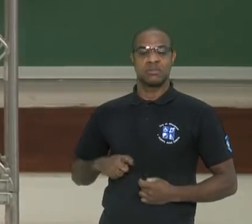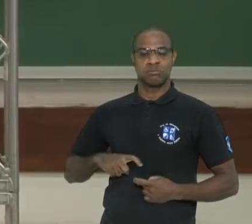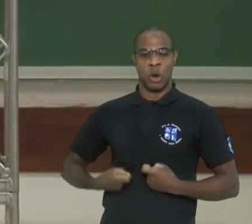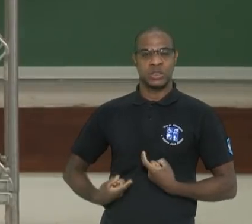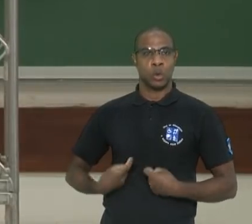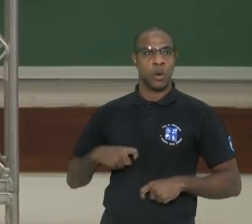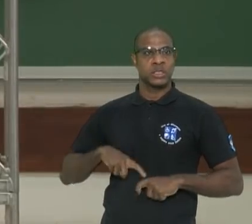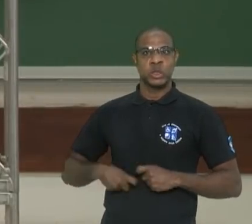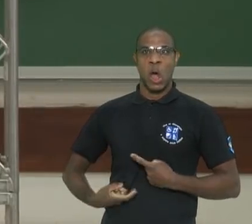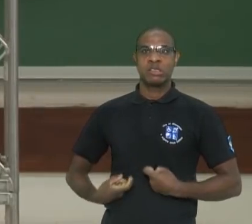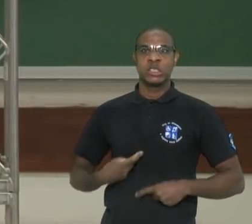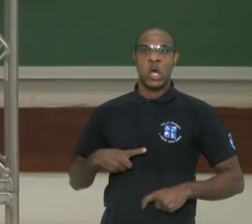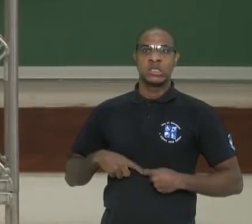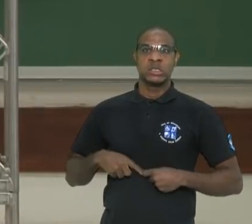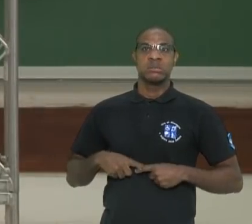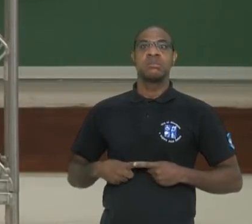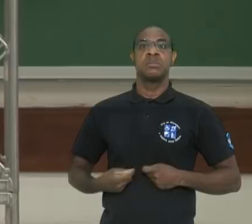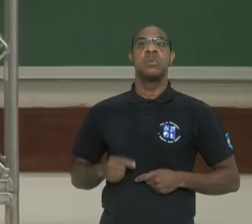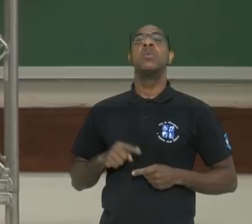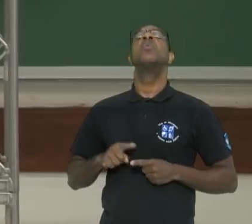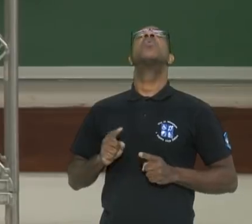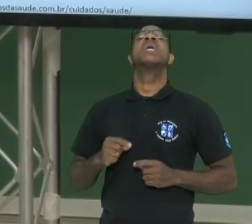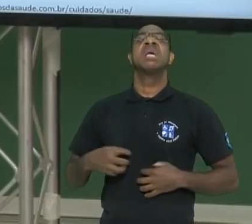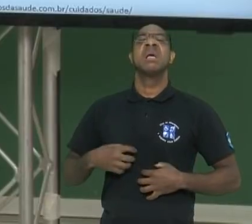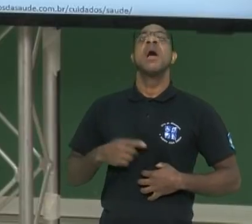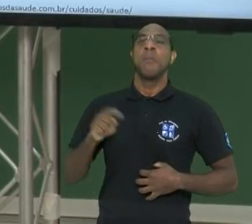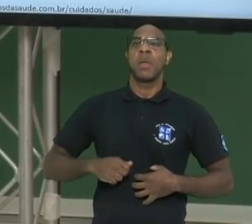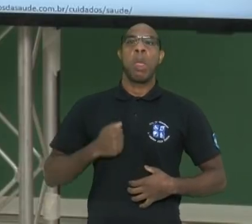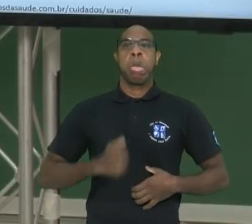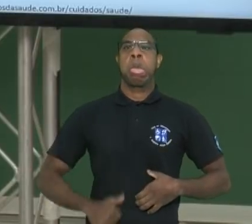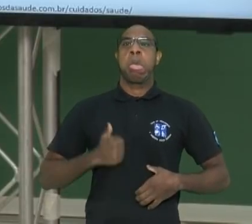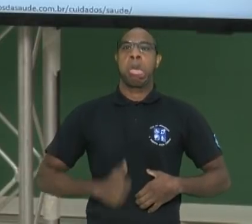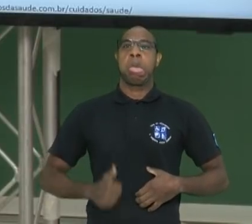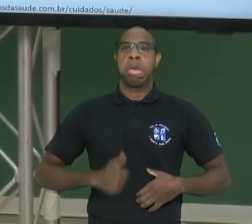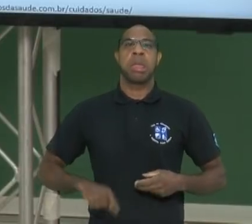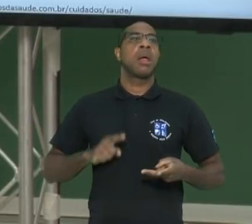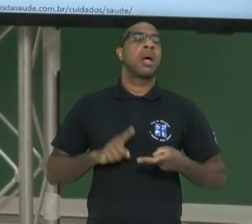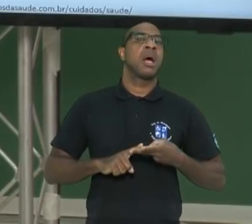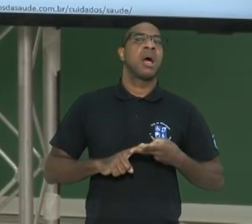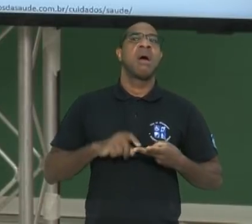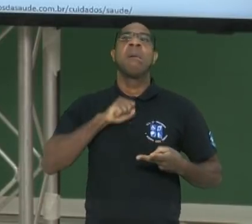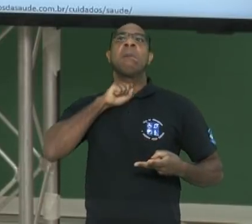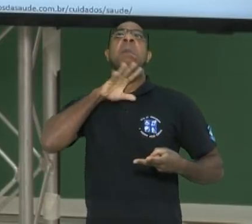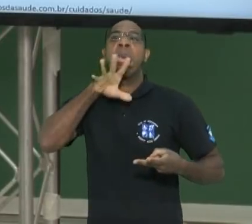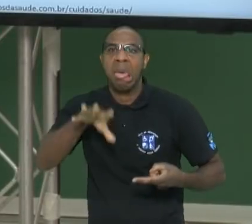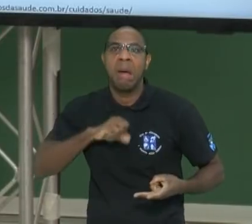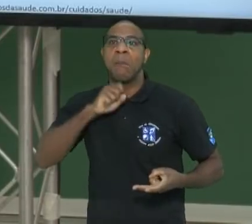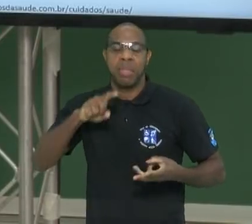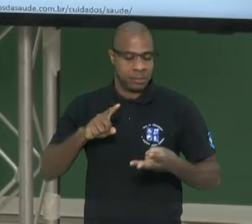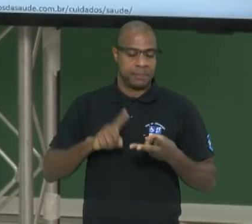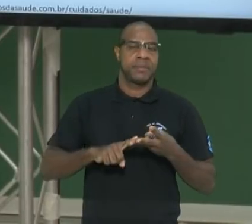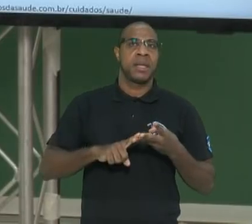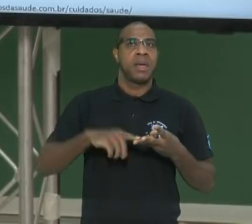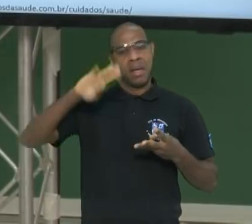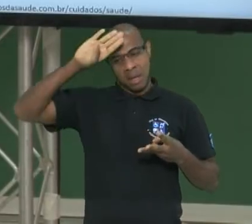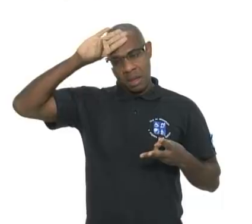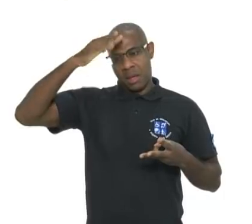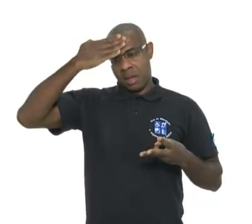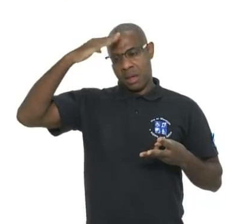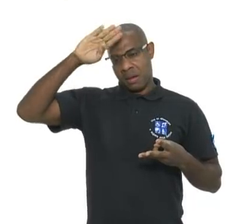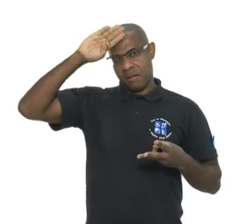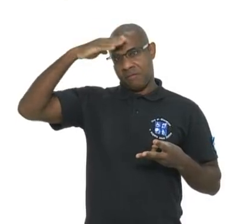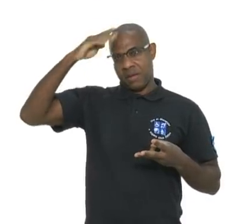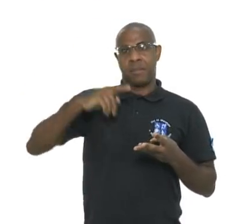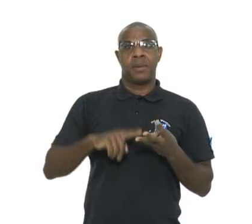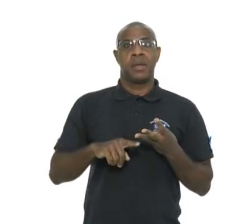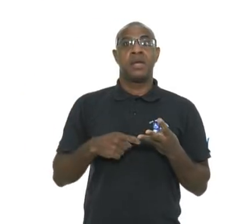bastante diarreia, vômito, mal-estar, febre e você vai no banheiro e elimina o seu